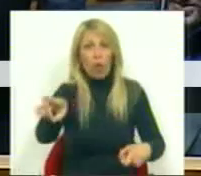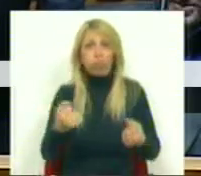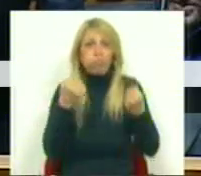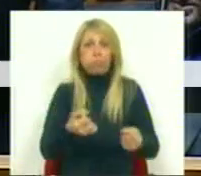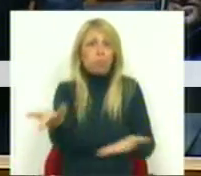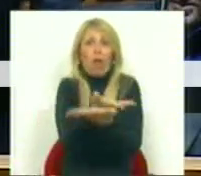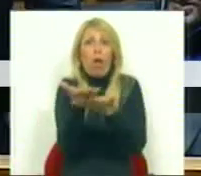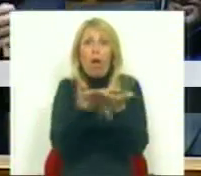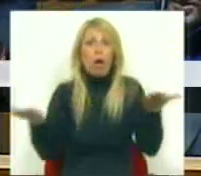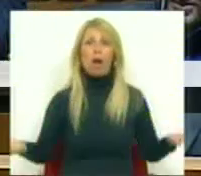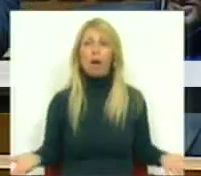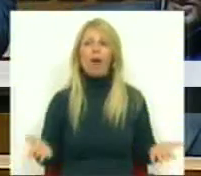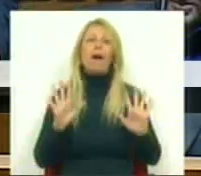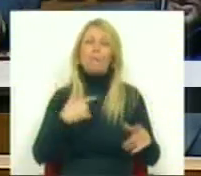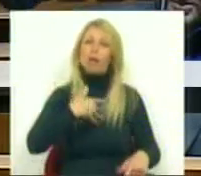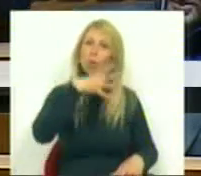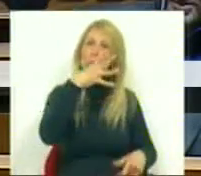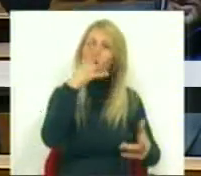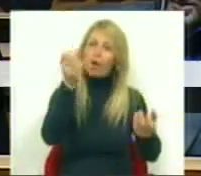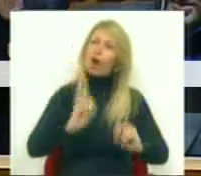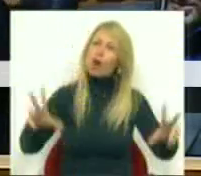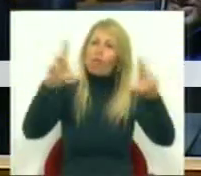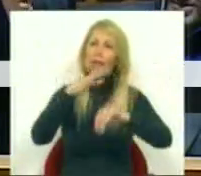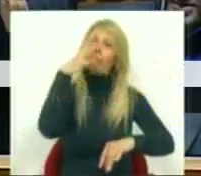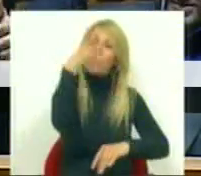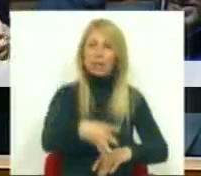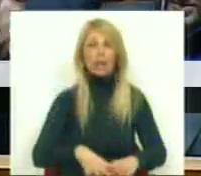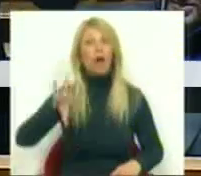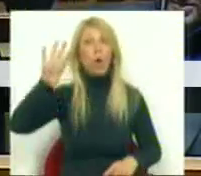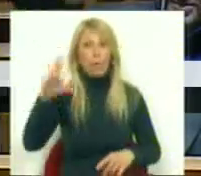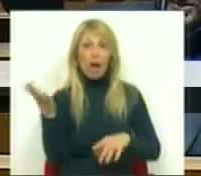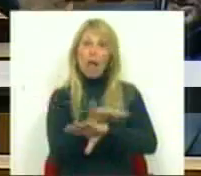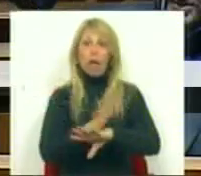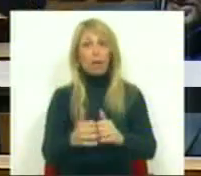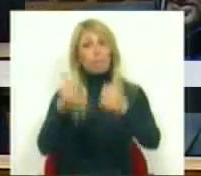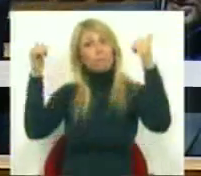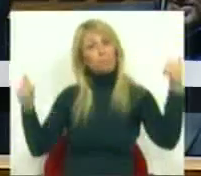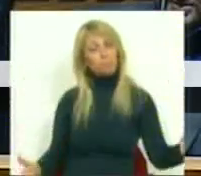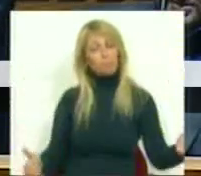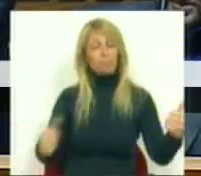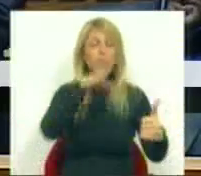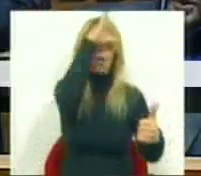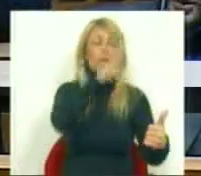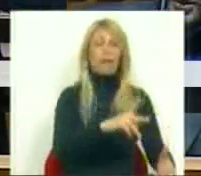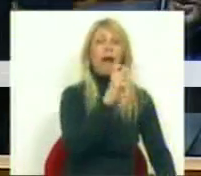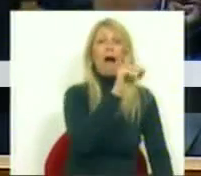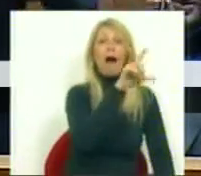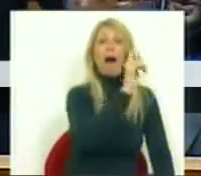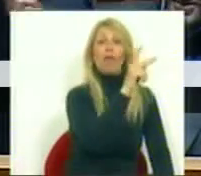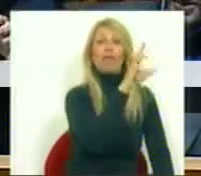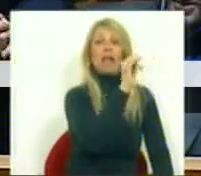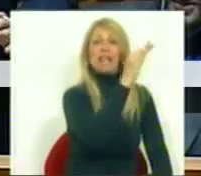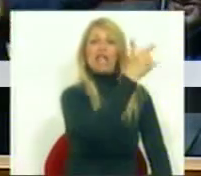para lhe dar. É que para o país a divisão governamental entre alvaristas e vitoristas não tem